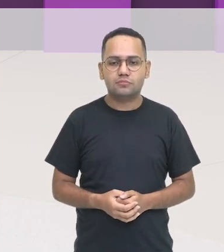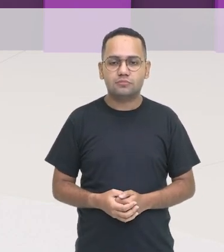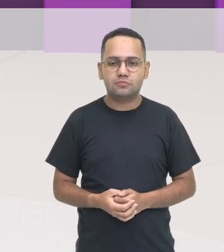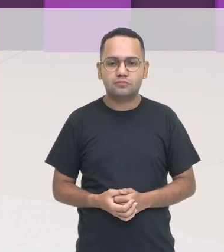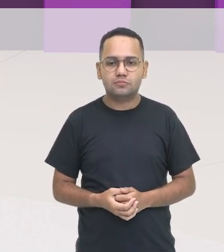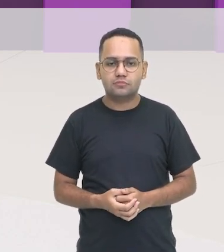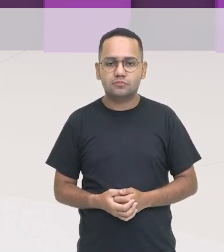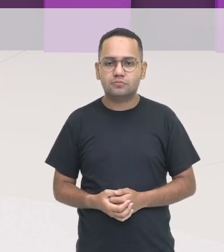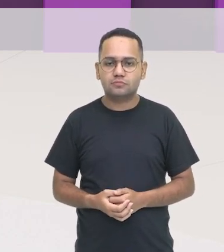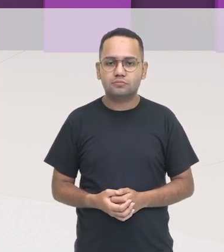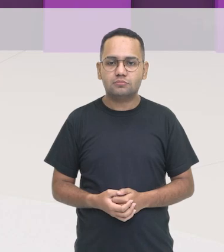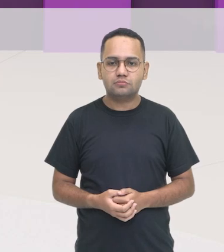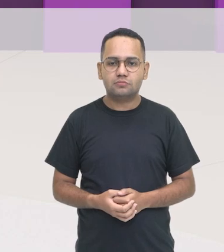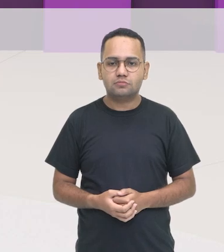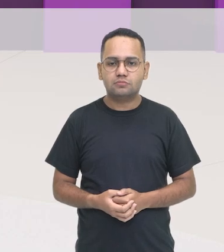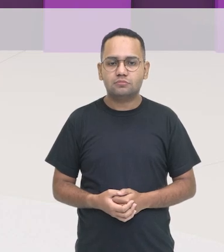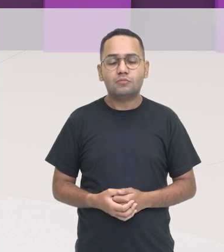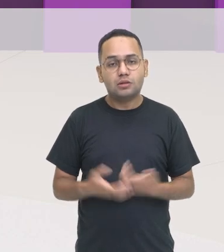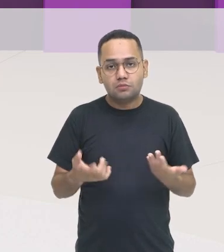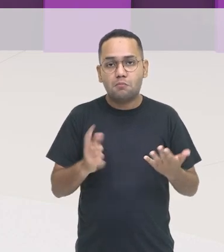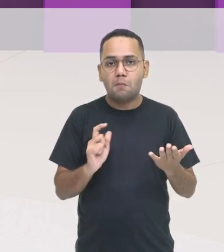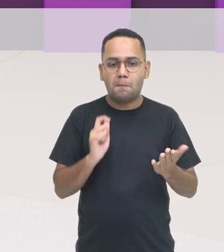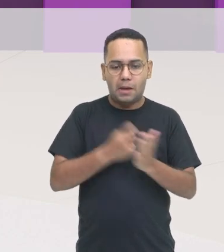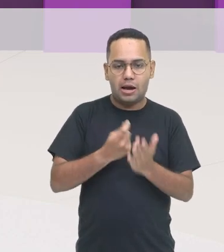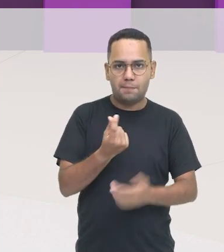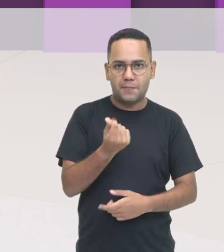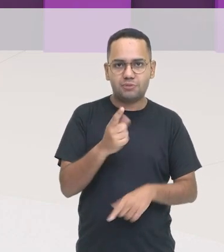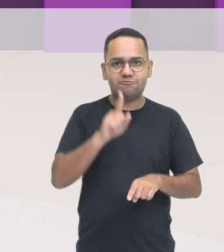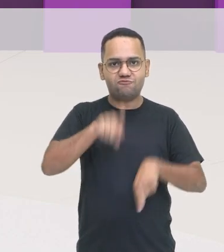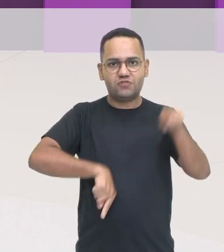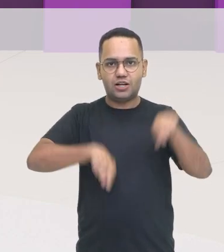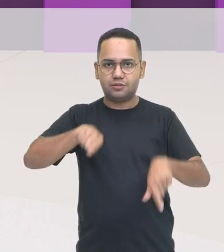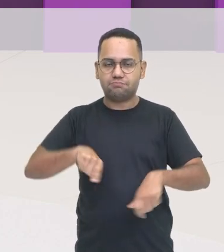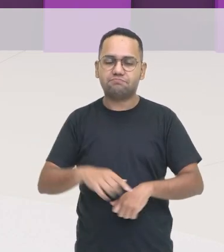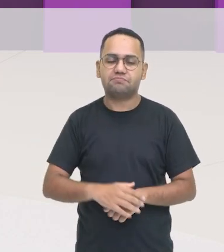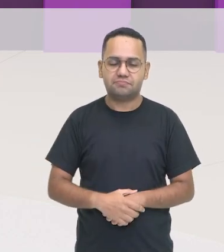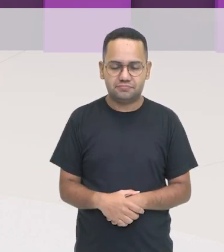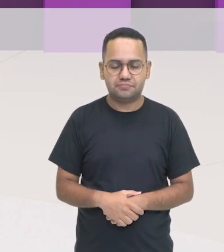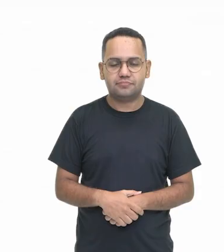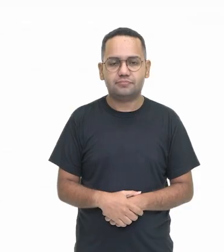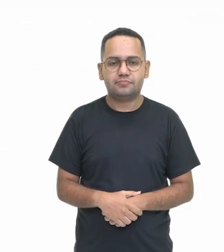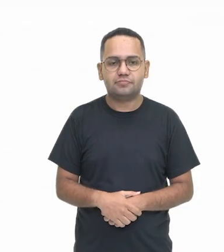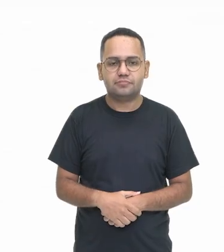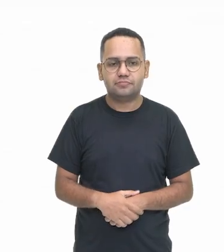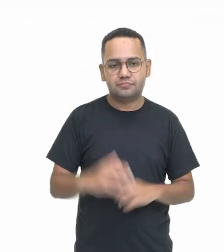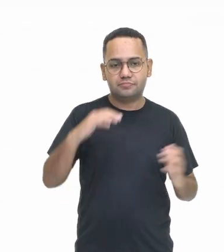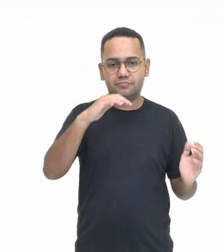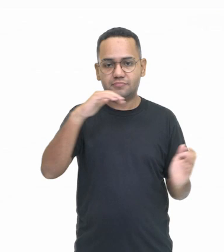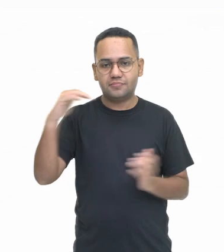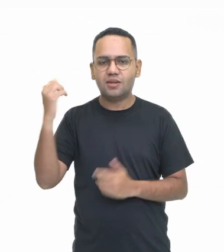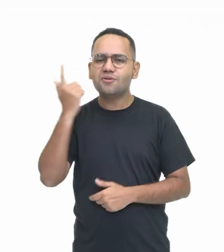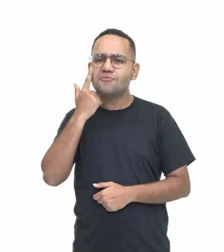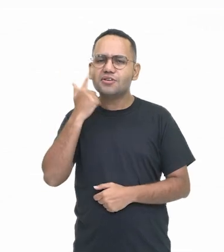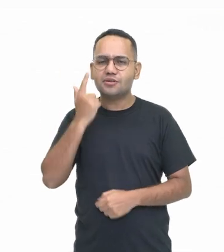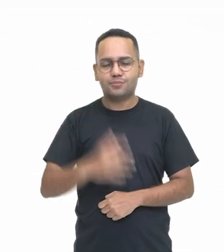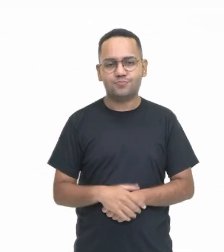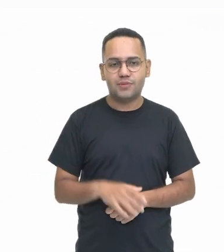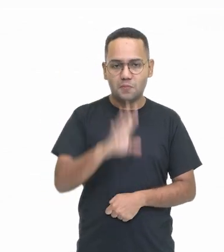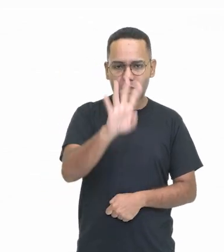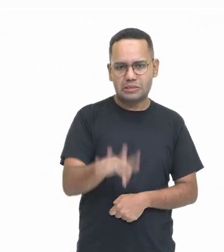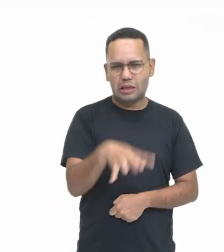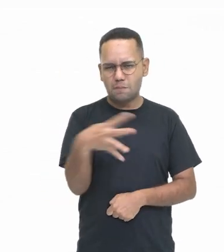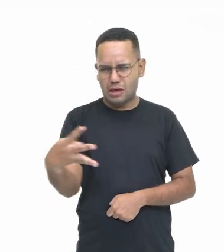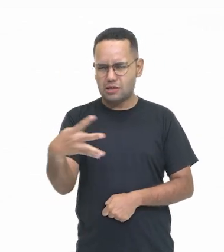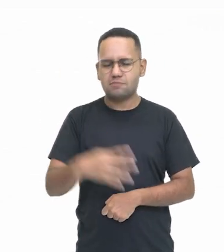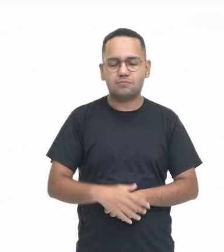de tucupi, a gente vai pagar um preço diferente. Acompanhe comigo aí na tela uma tabelinha que nós criamos